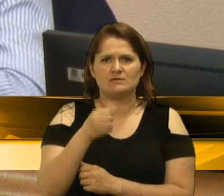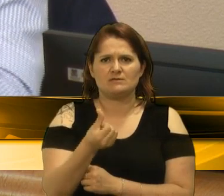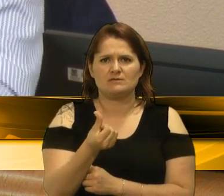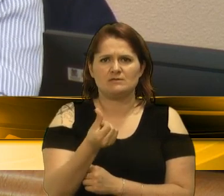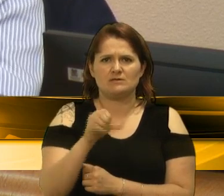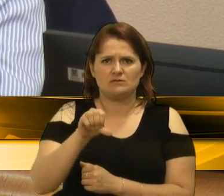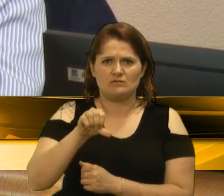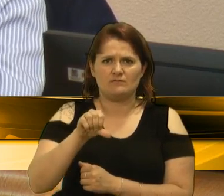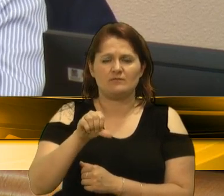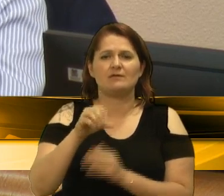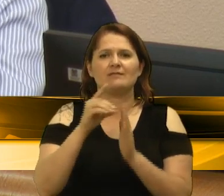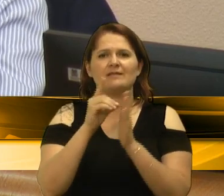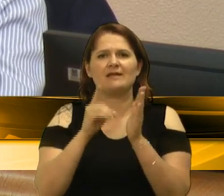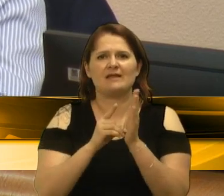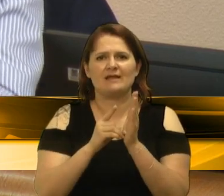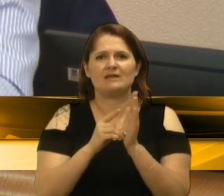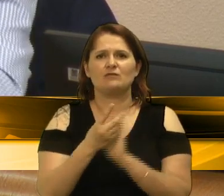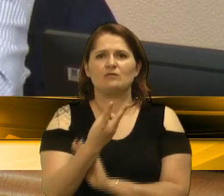Decreto